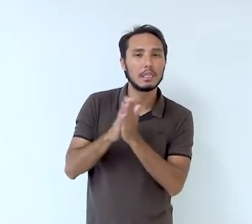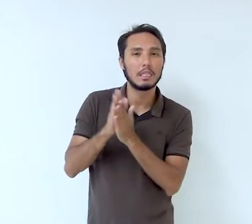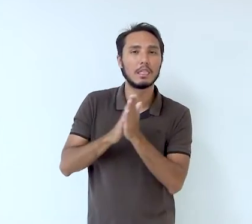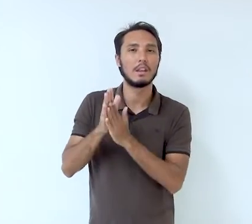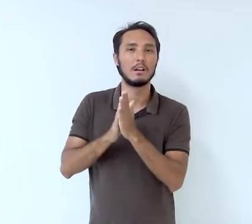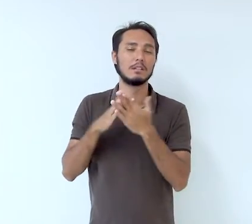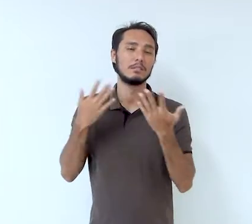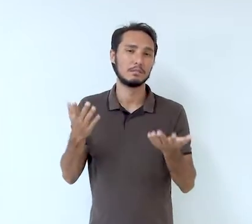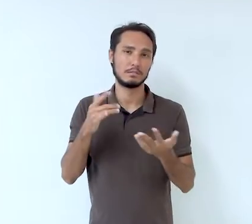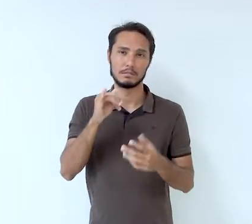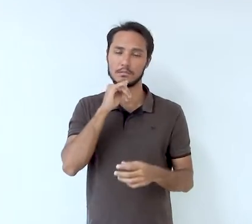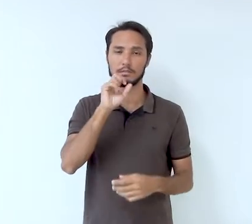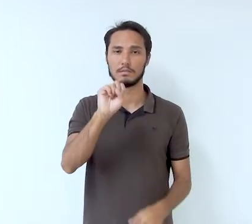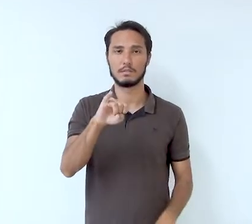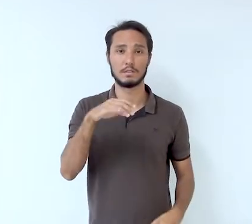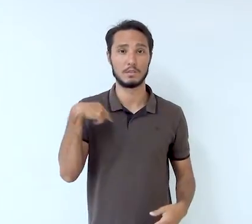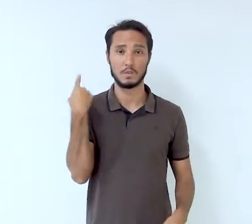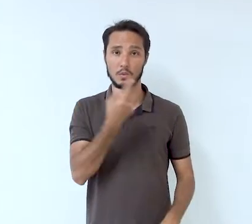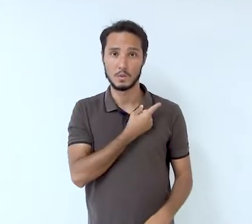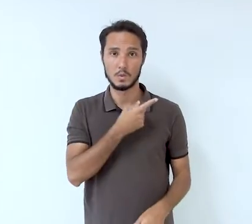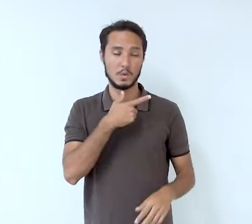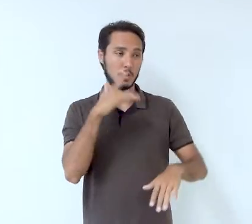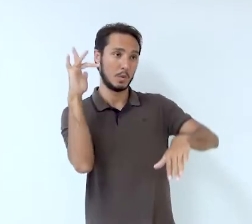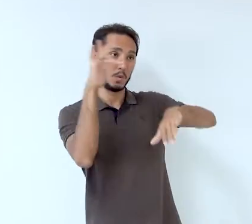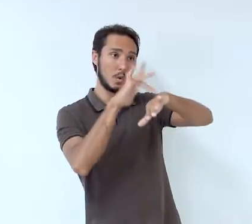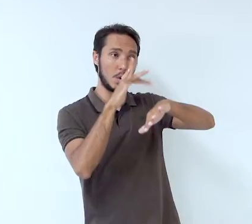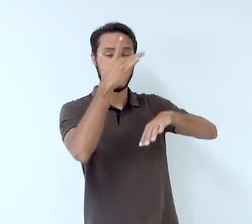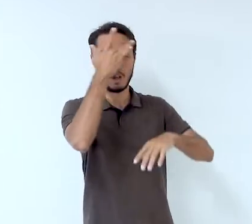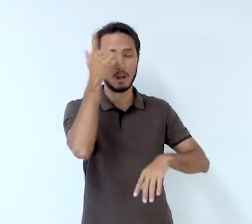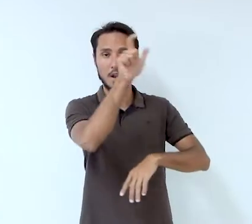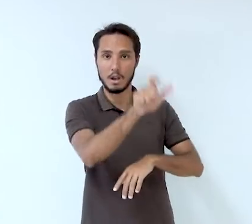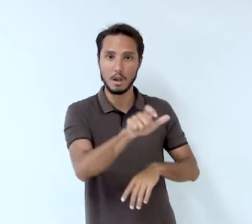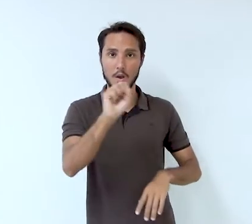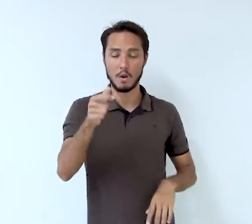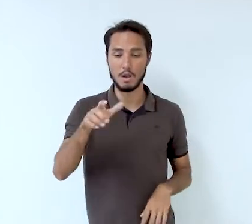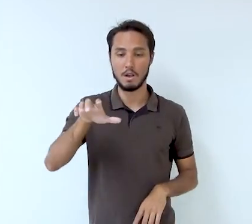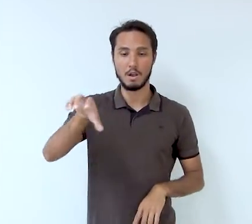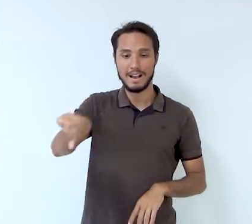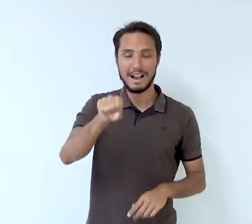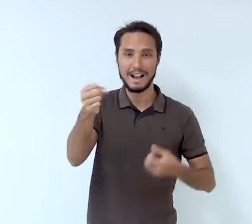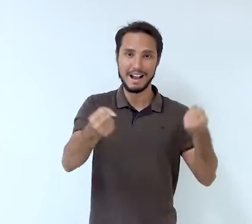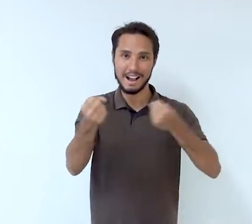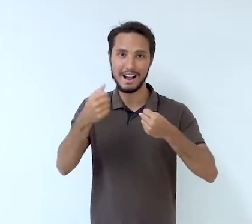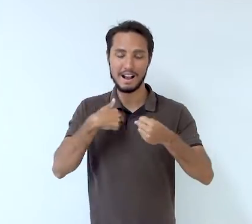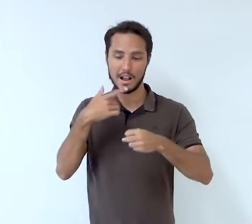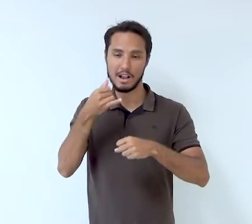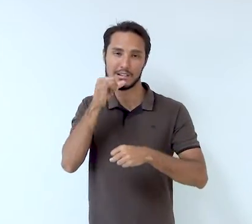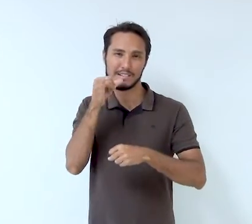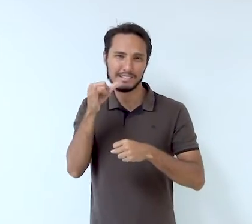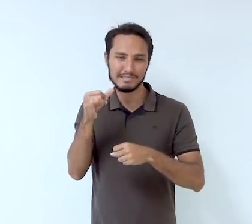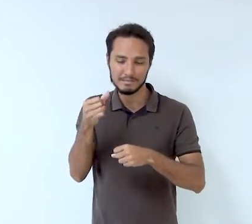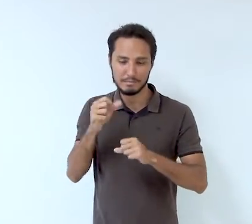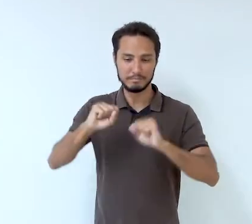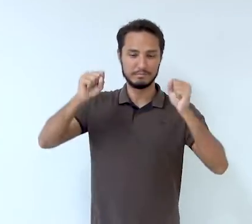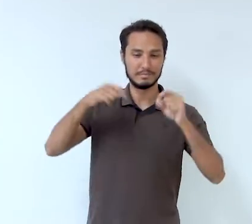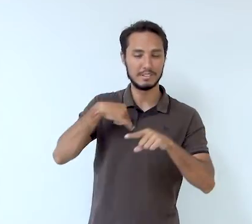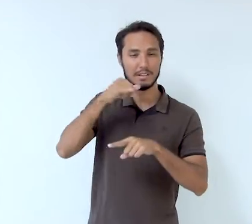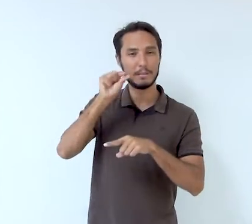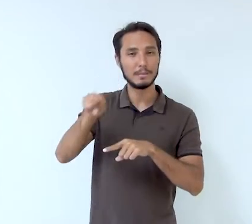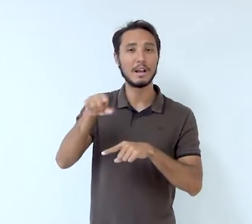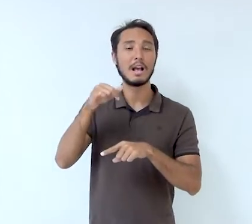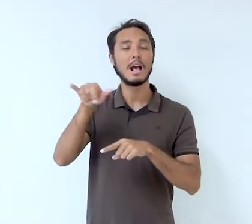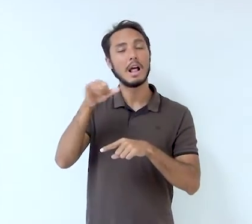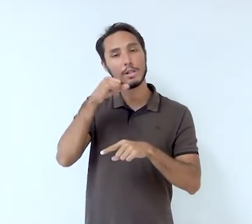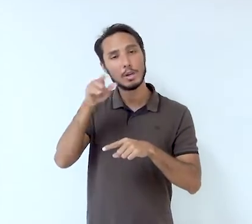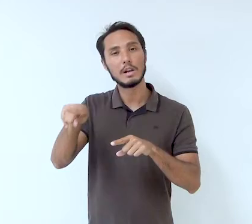atrito. Então, quando nós encostamos em alguém, pegamos na porta do carro e levamos aqueles pequenos choques, são choques